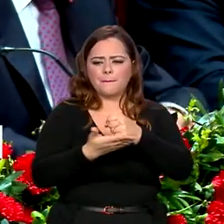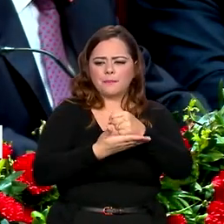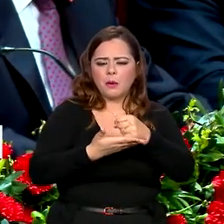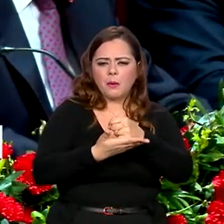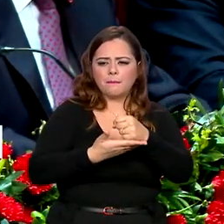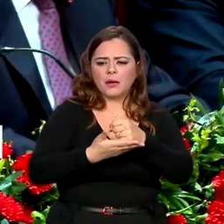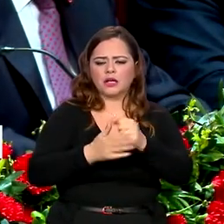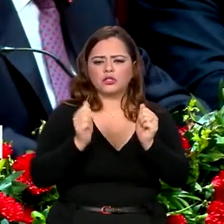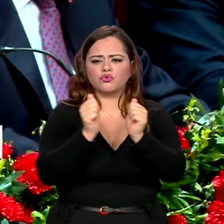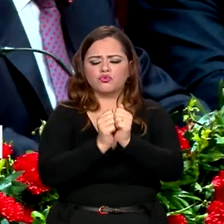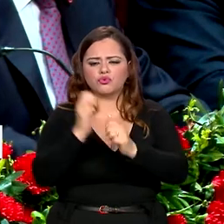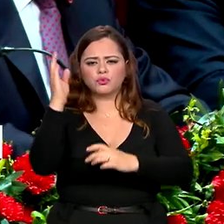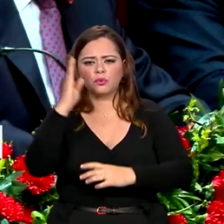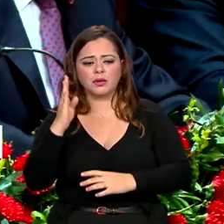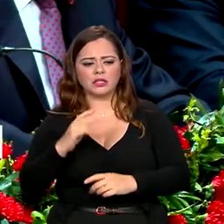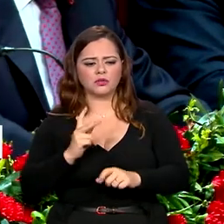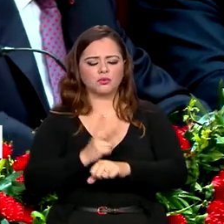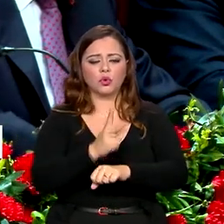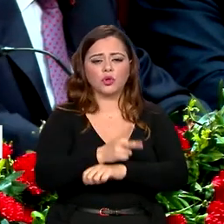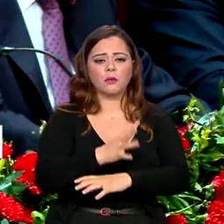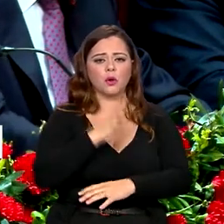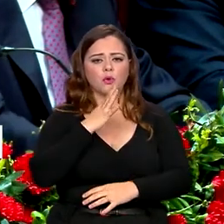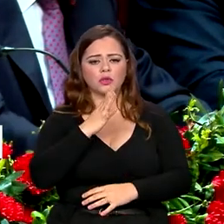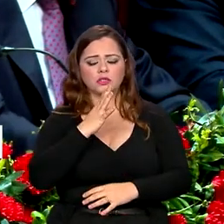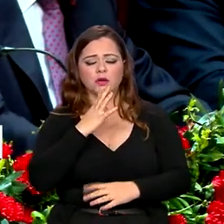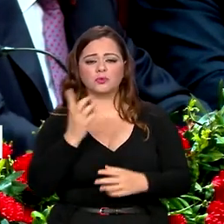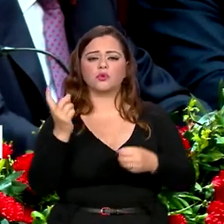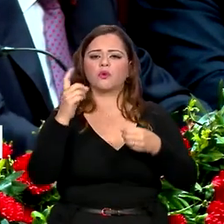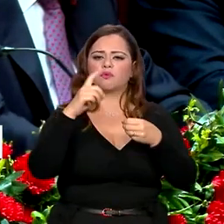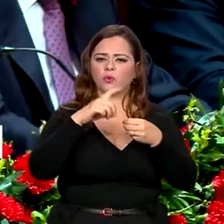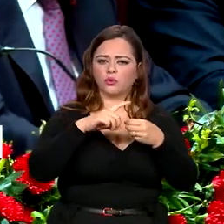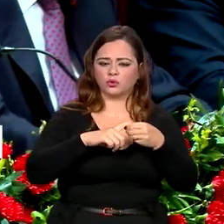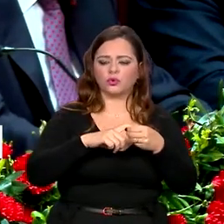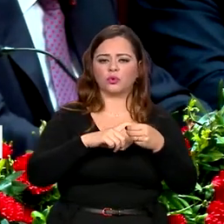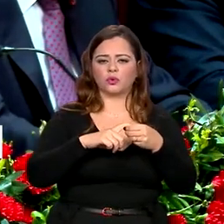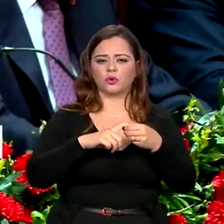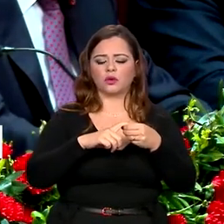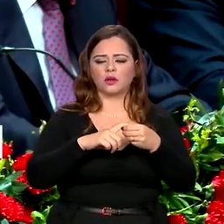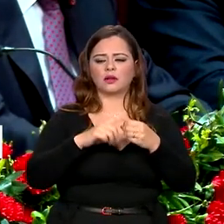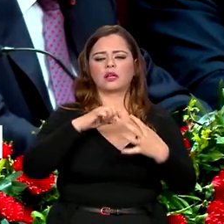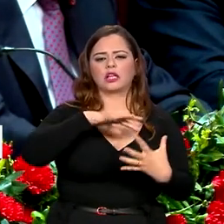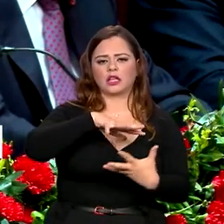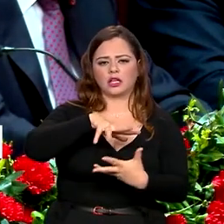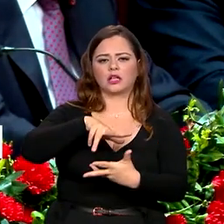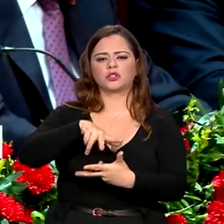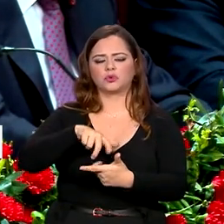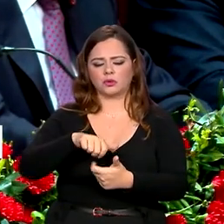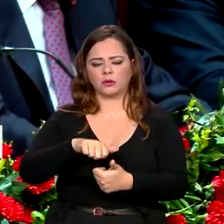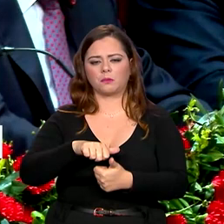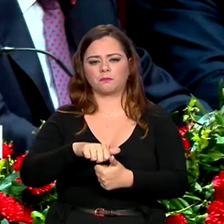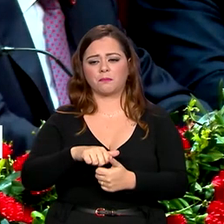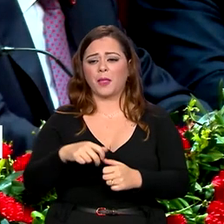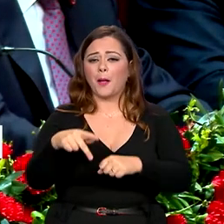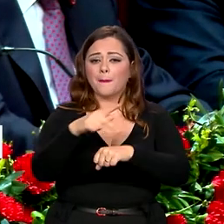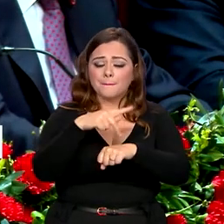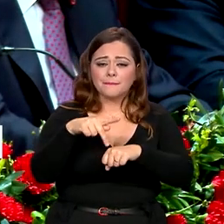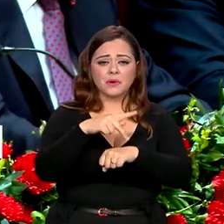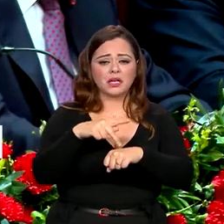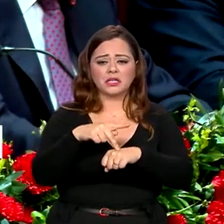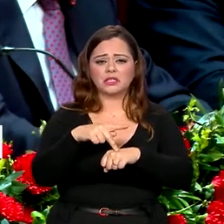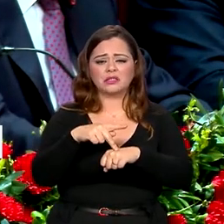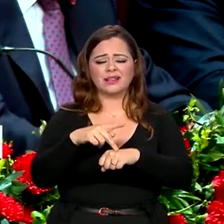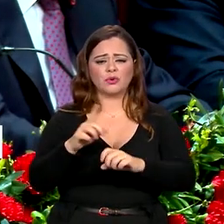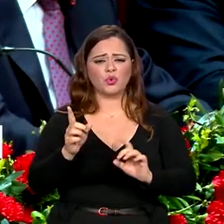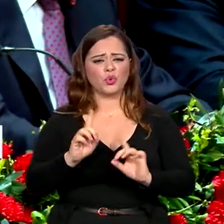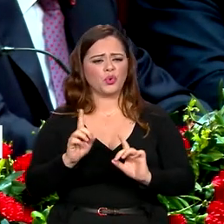o Brasil, que todos sempre conhecemos, voltou à cena internacional. Um país que não